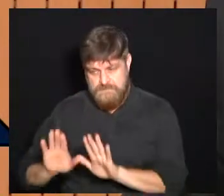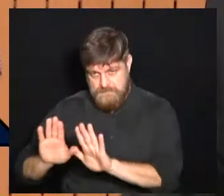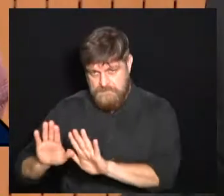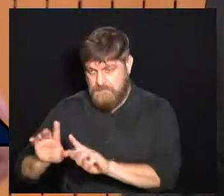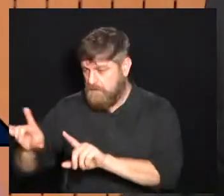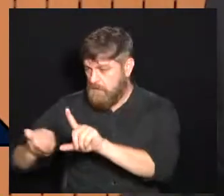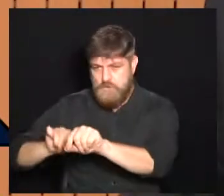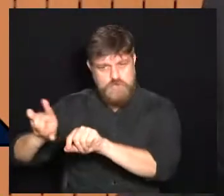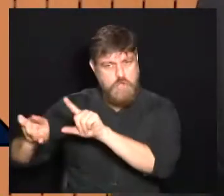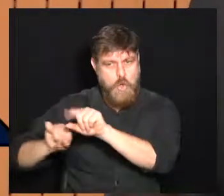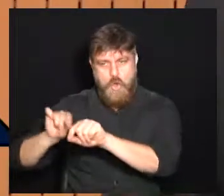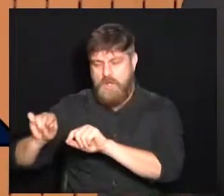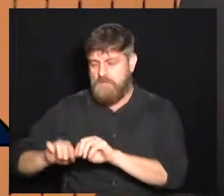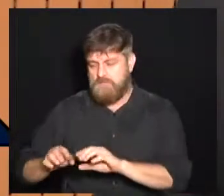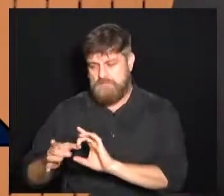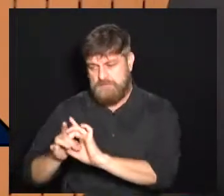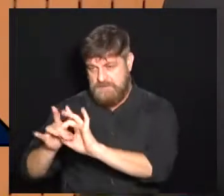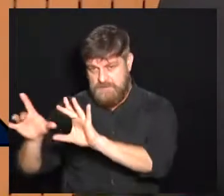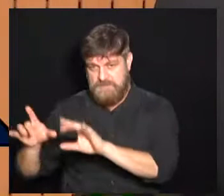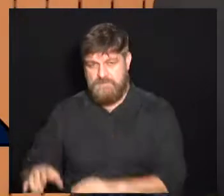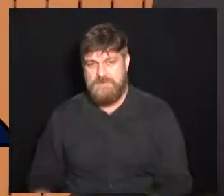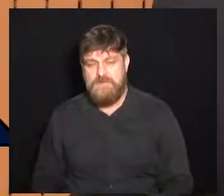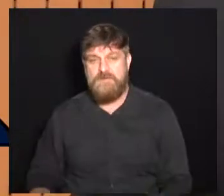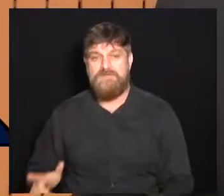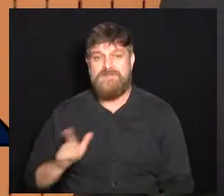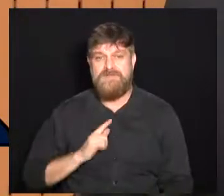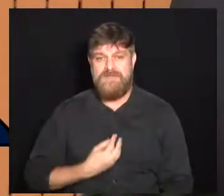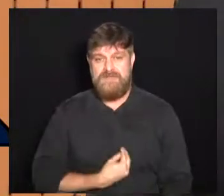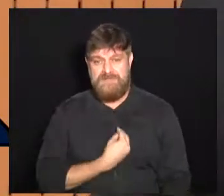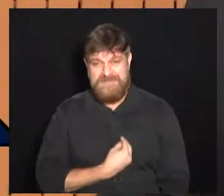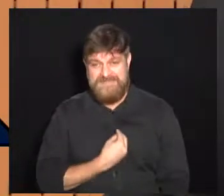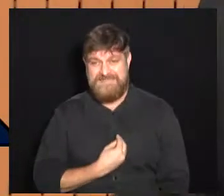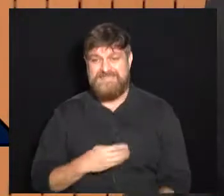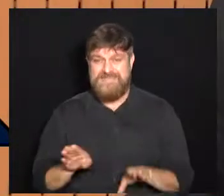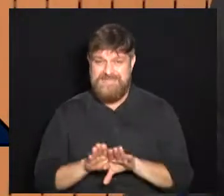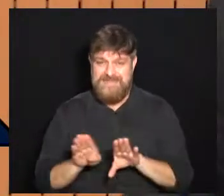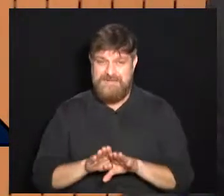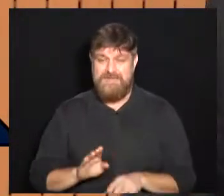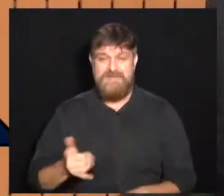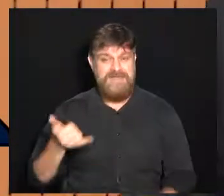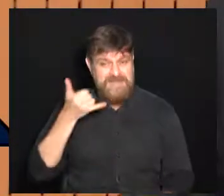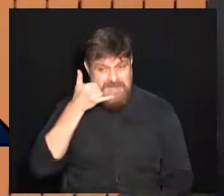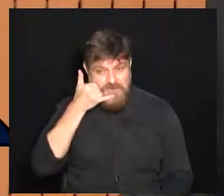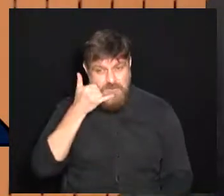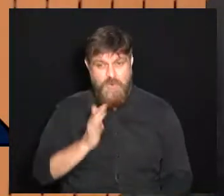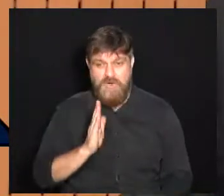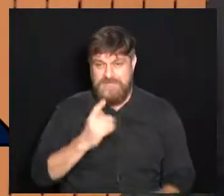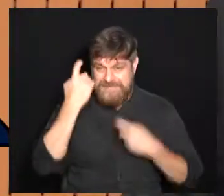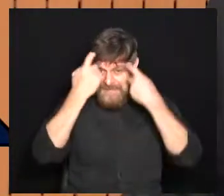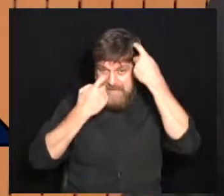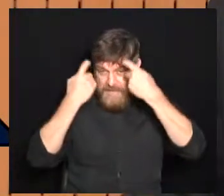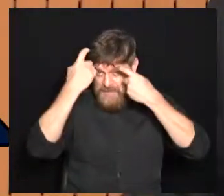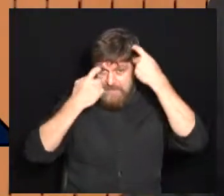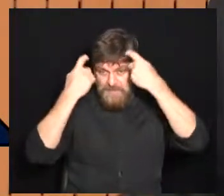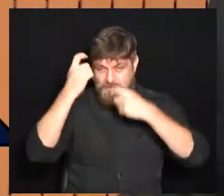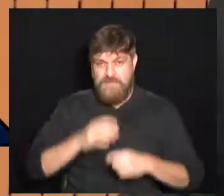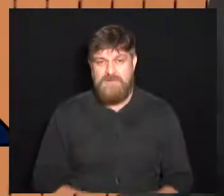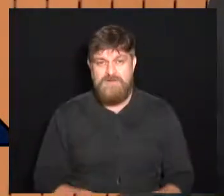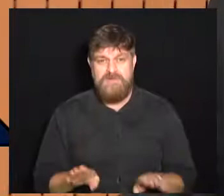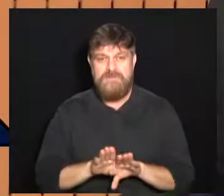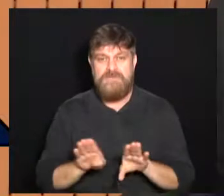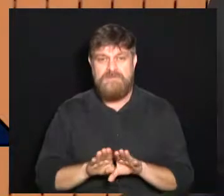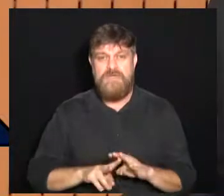mesmos elegem essa comissão. Participará também da reunião, porque já me ligou, preocupado com a situação,